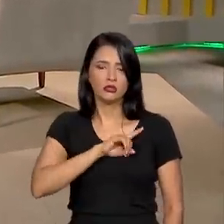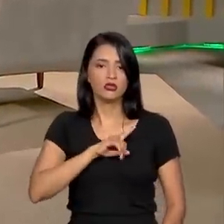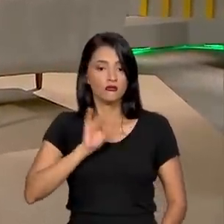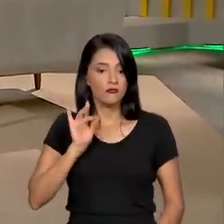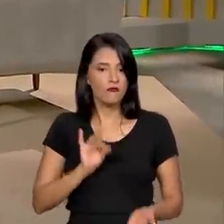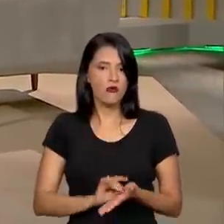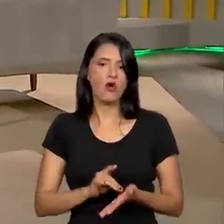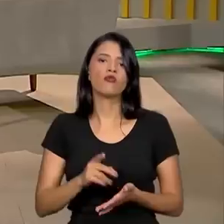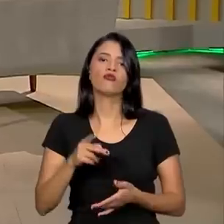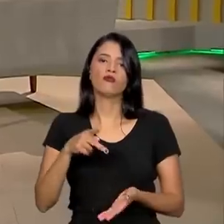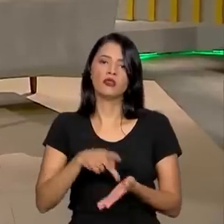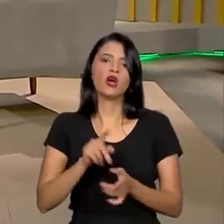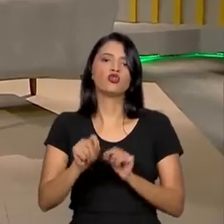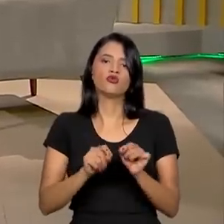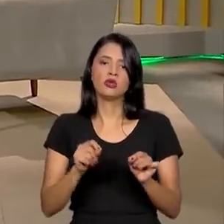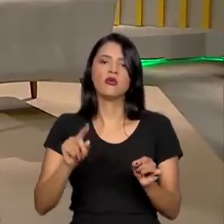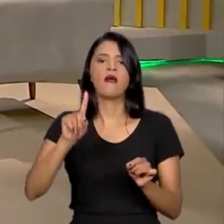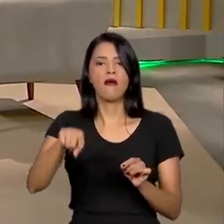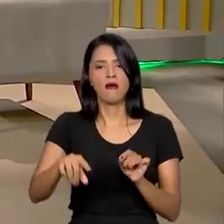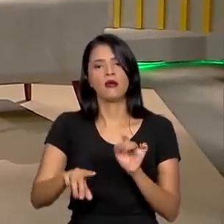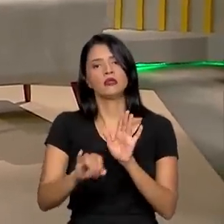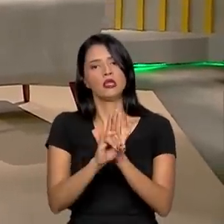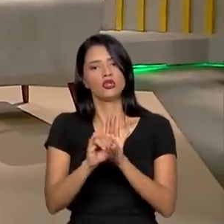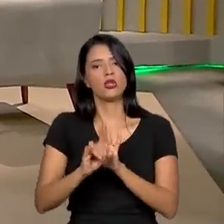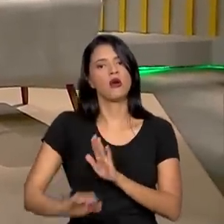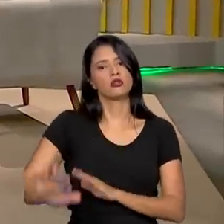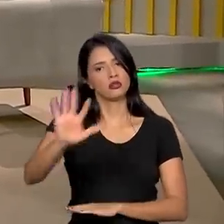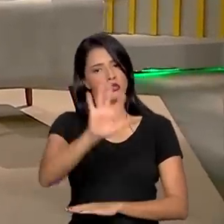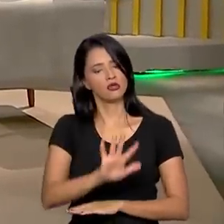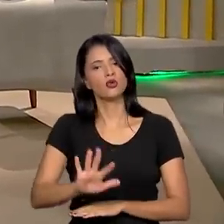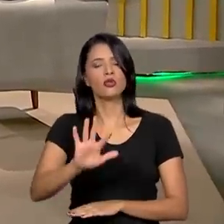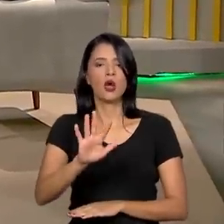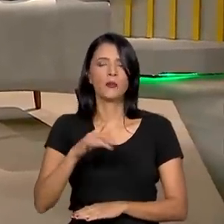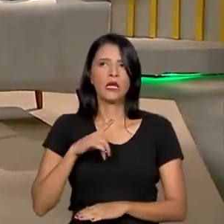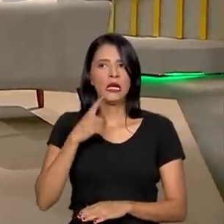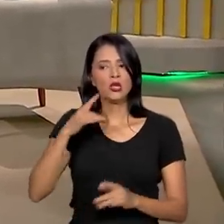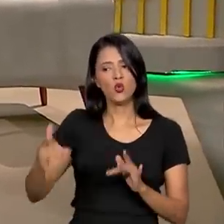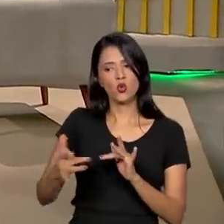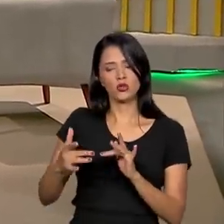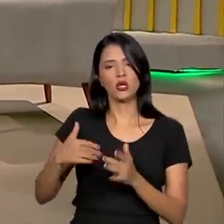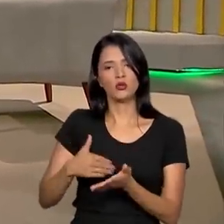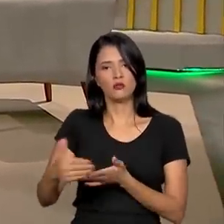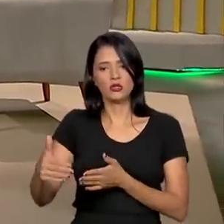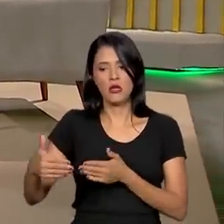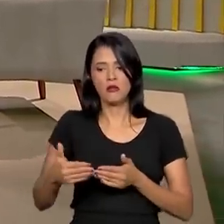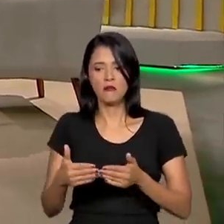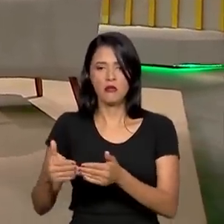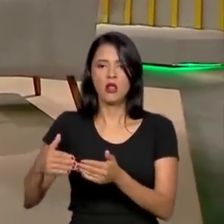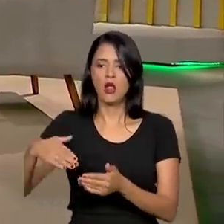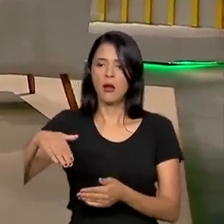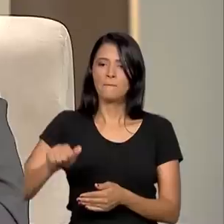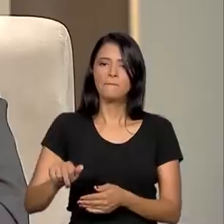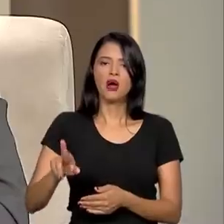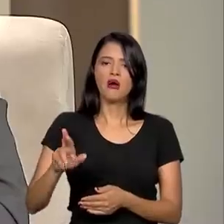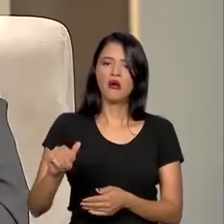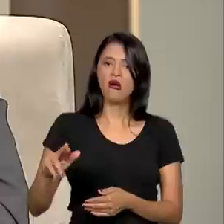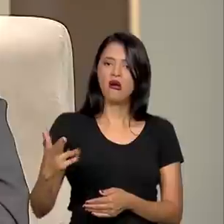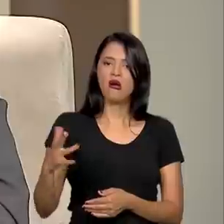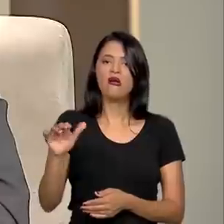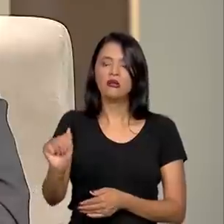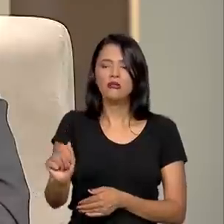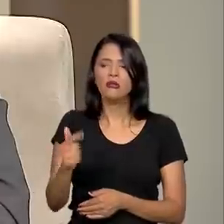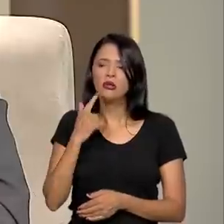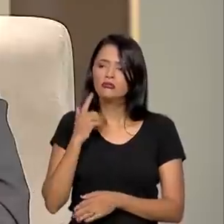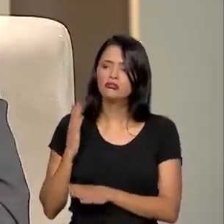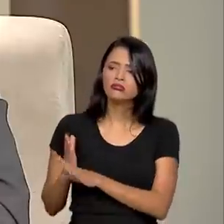que é a identidade nacional. O contato começou pela Marinha, eu procurei a Marinha e procurei identificar quais